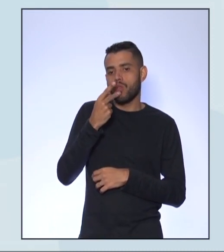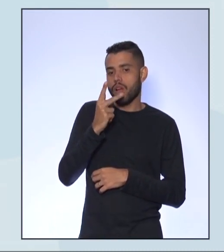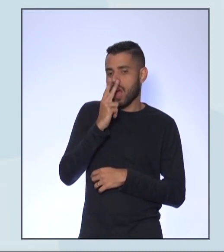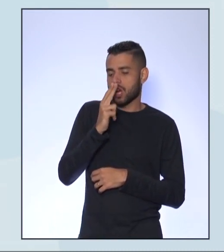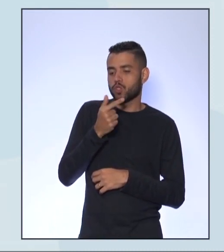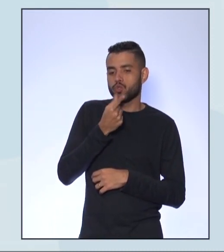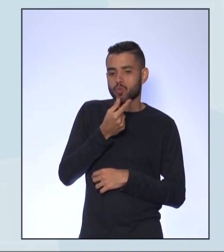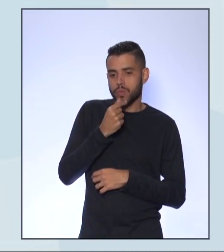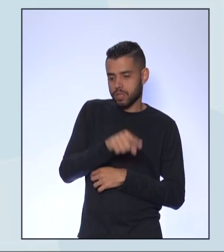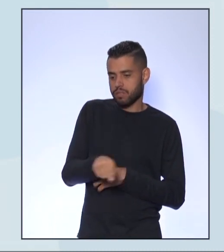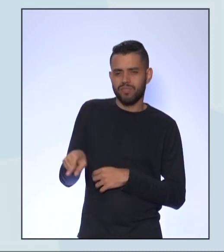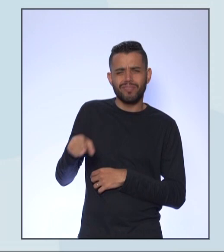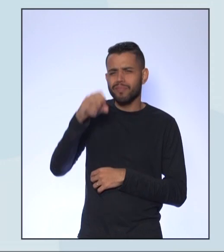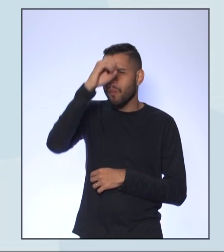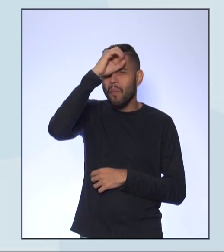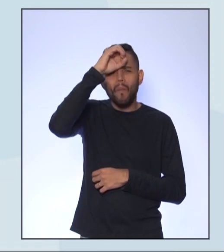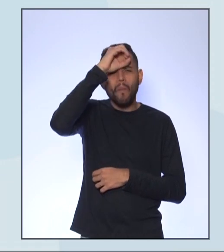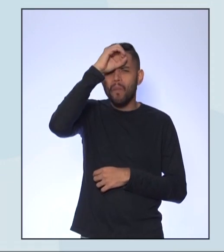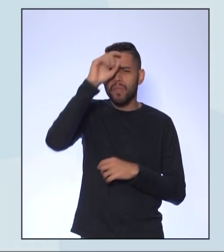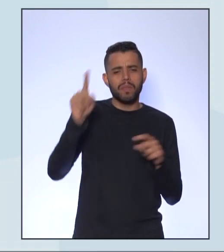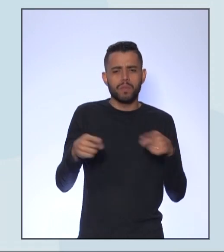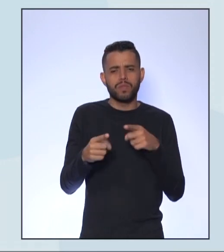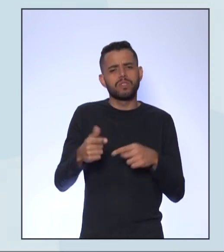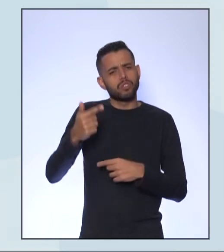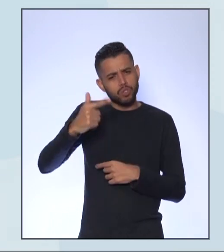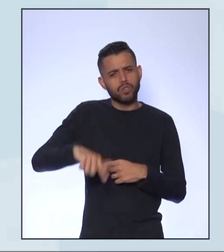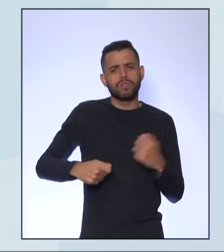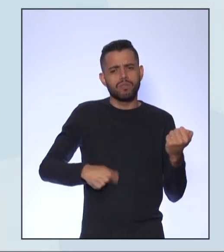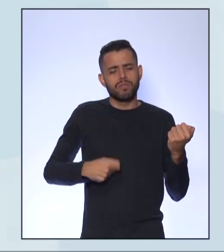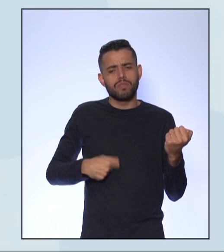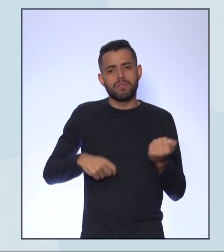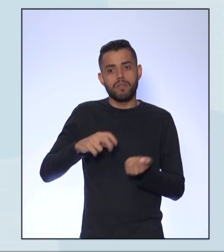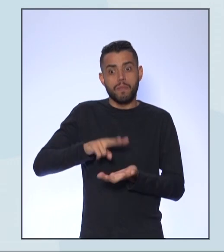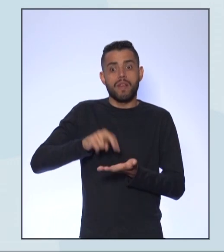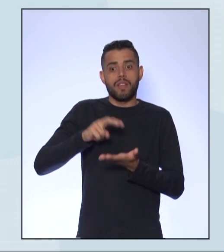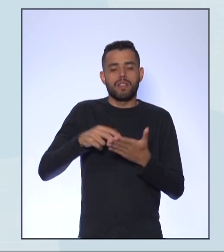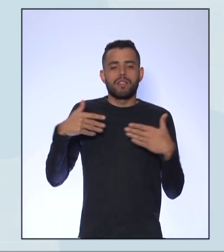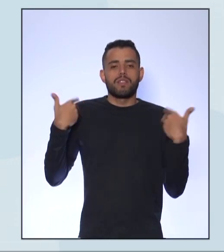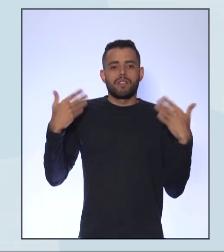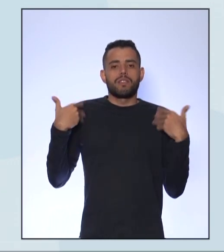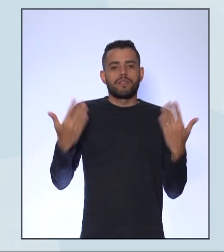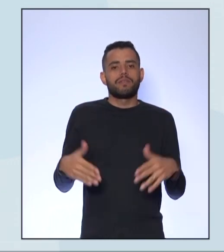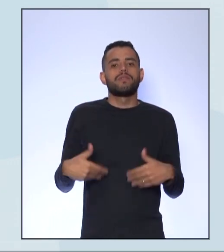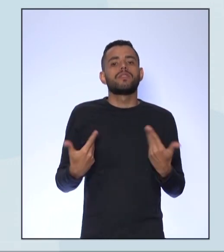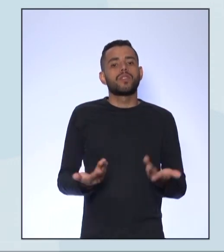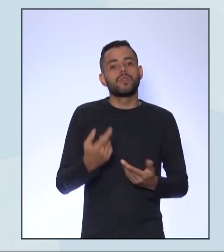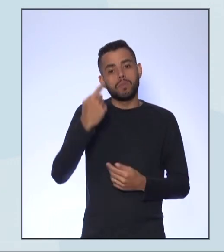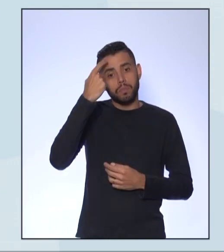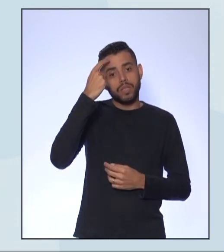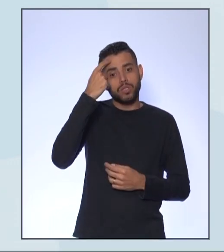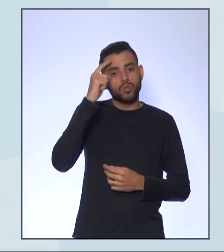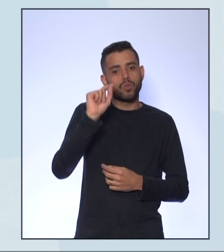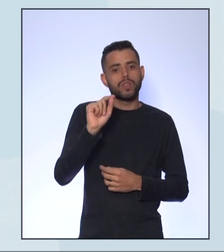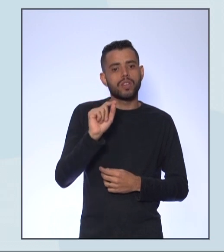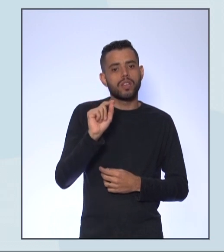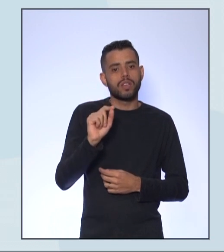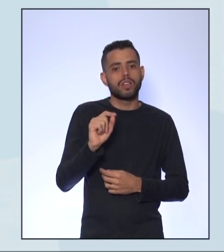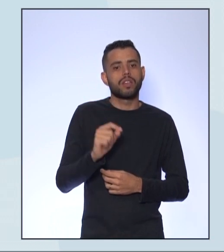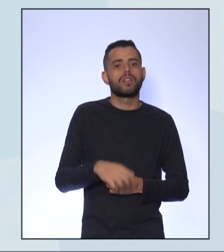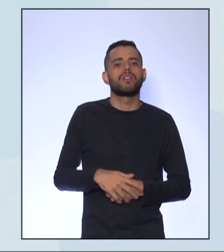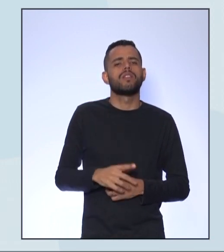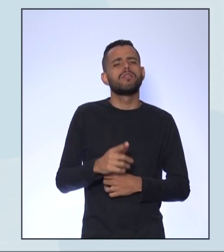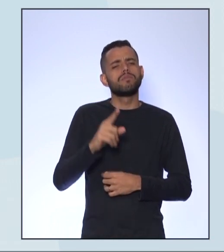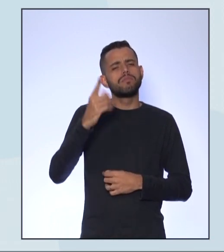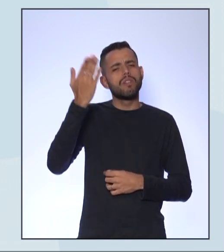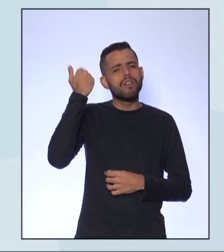moleque não entenderam muito, não. Toca outra para nós, mais animada?" Então, ele pensou e disse: "Uma vez eu